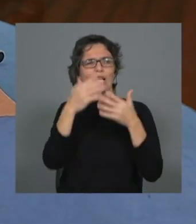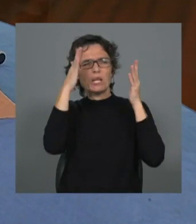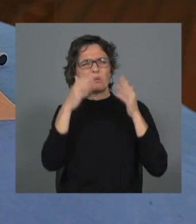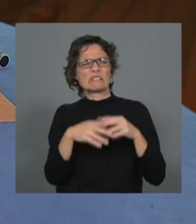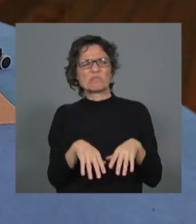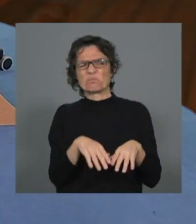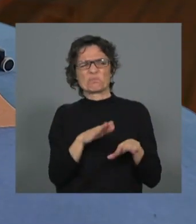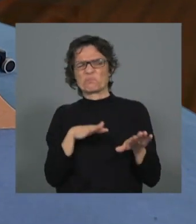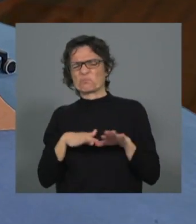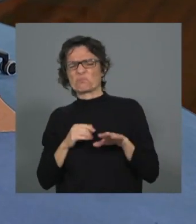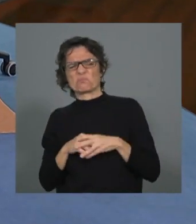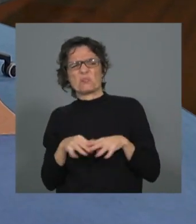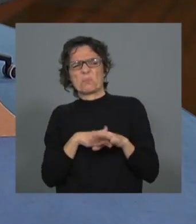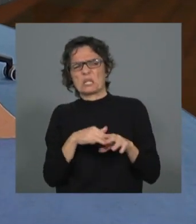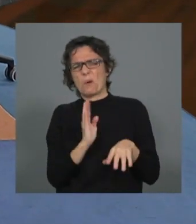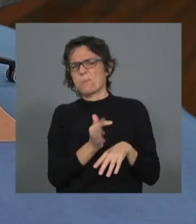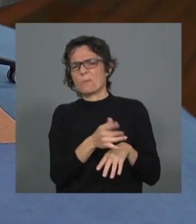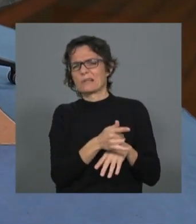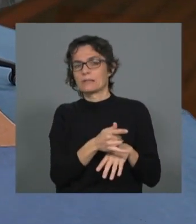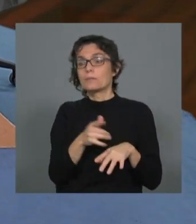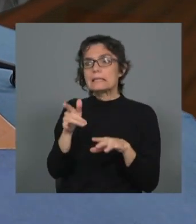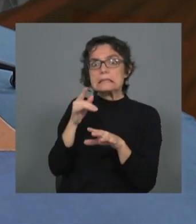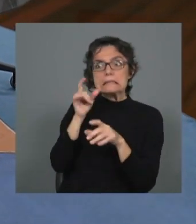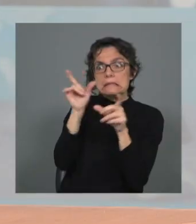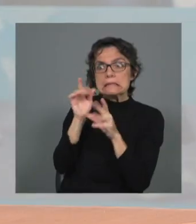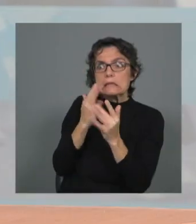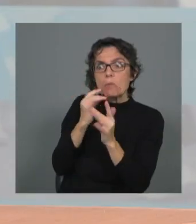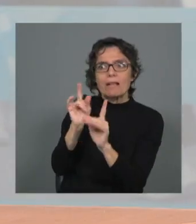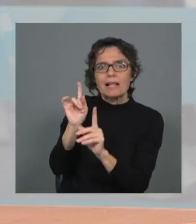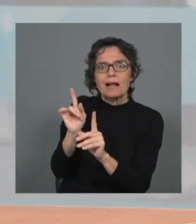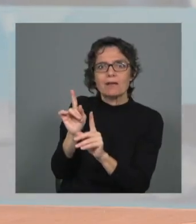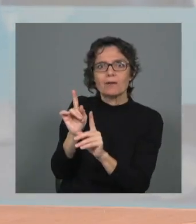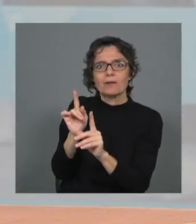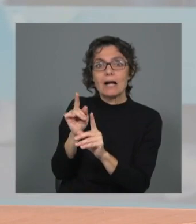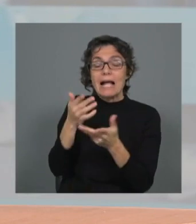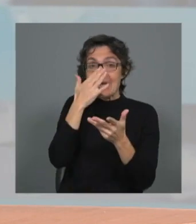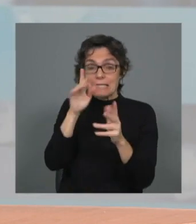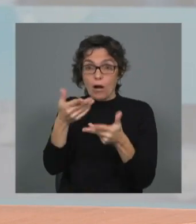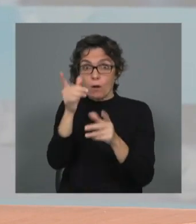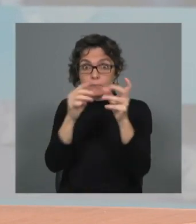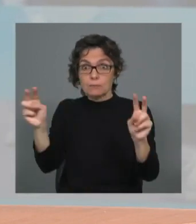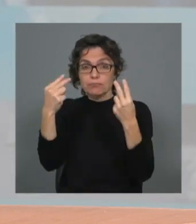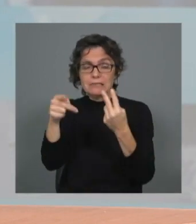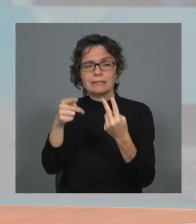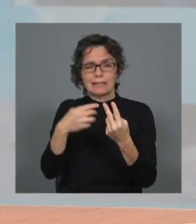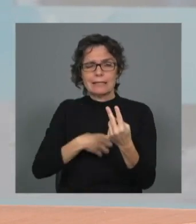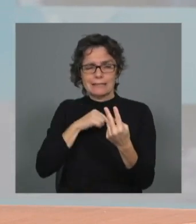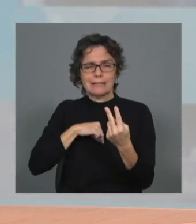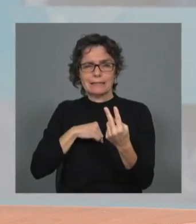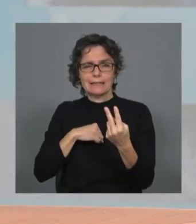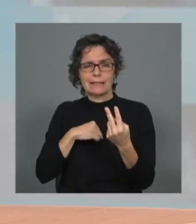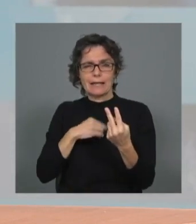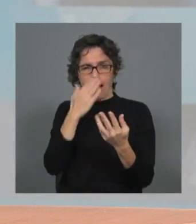nós diagnosticamos imediatamente. Se calhar 30%, 40% das pessoas que nos estão a ver em casa já sofrem desse